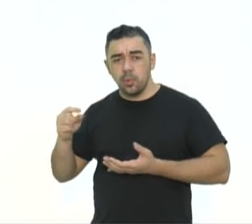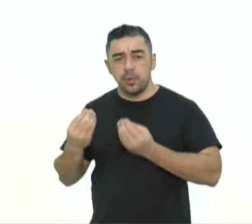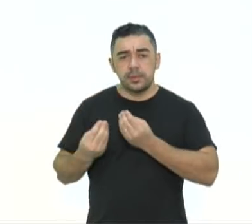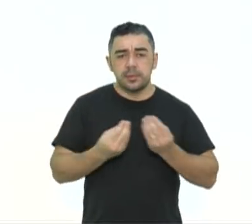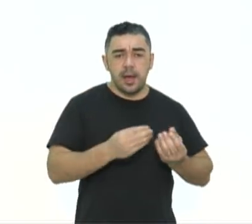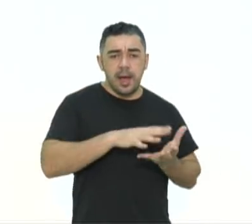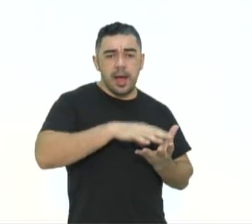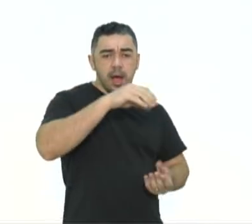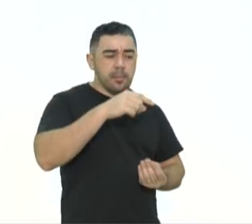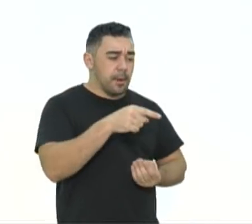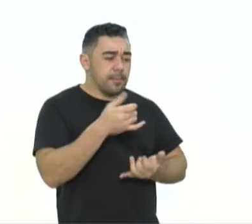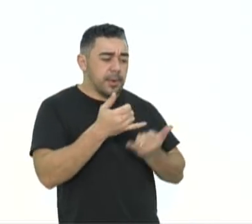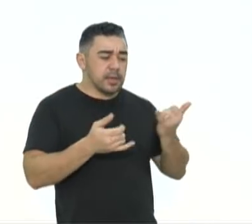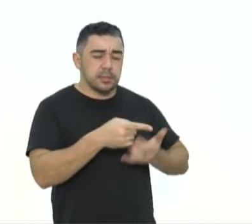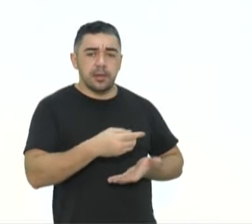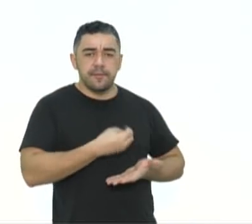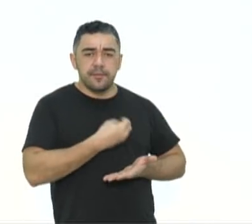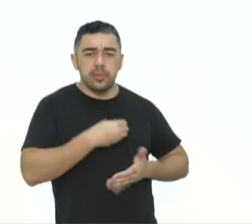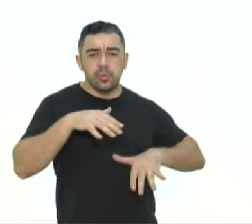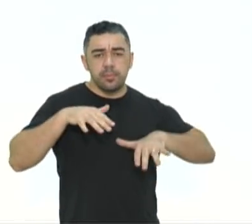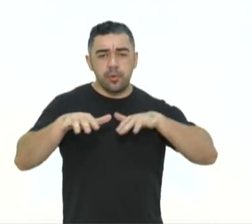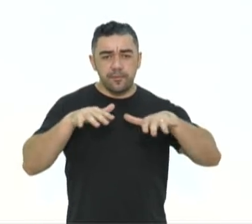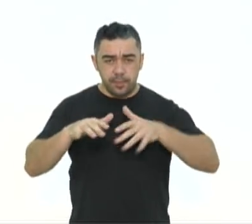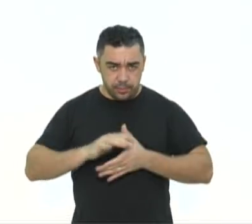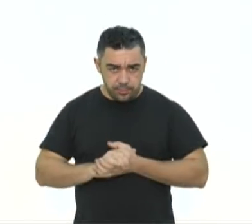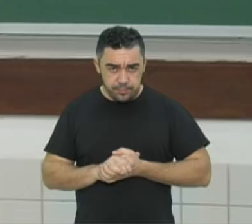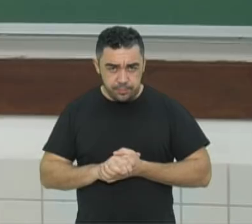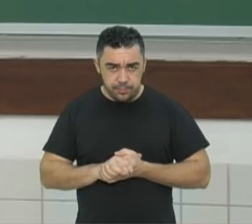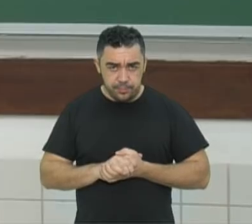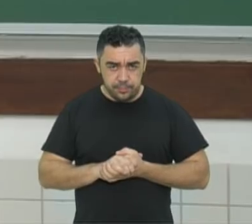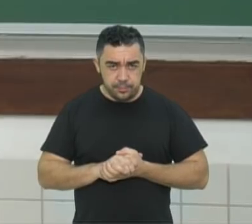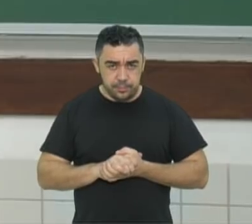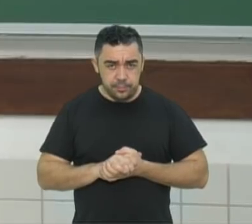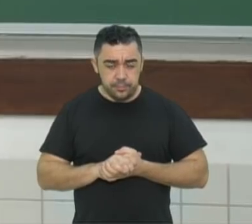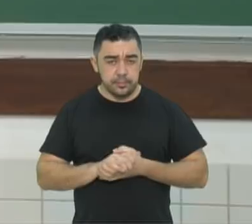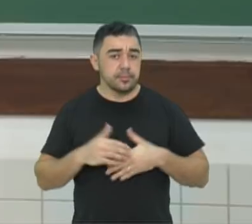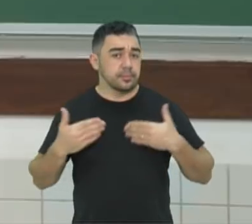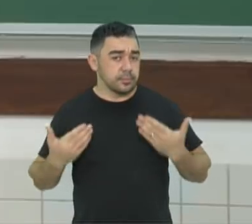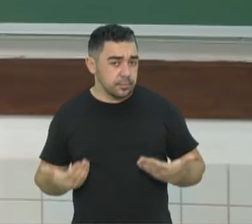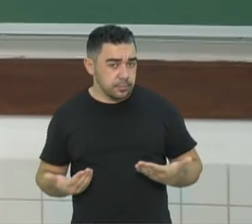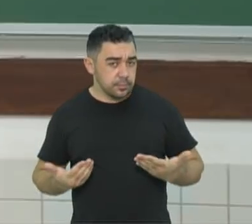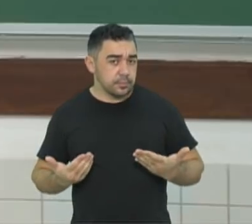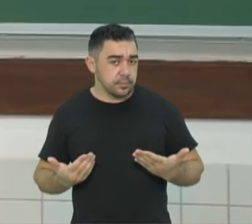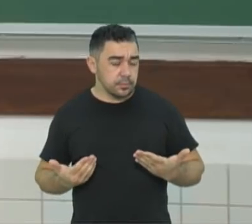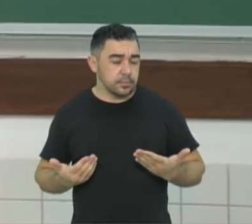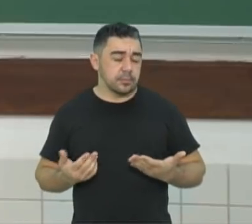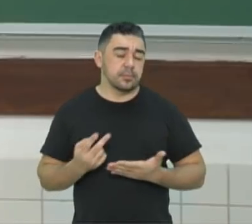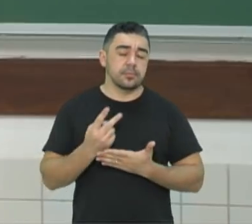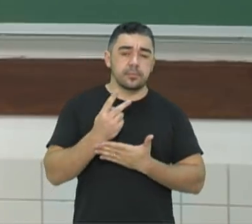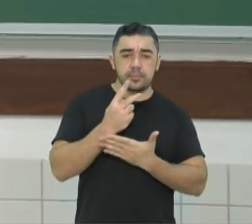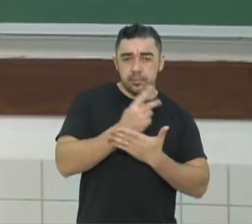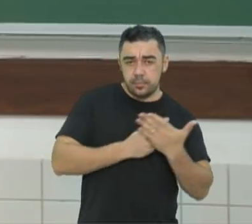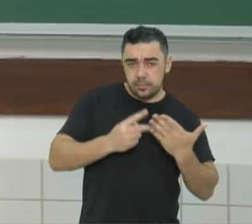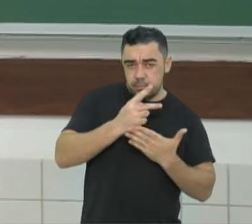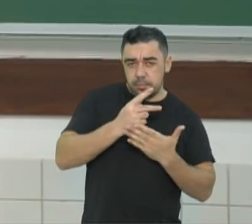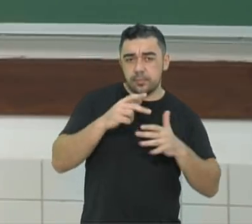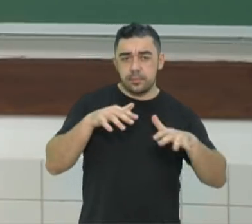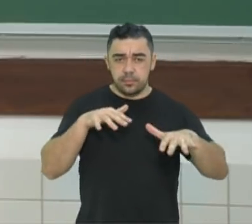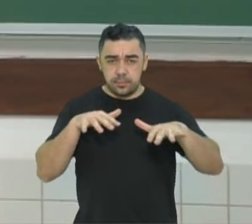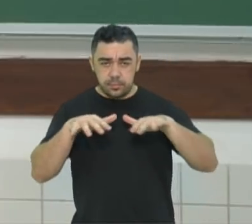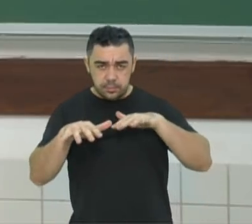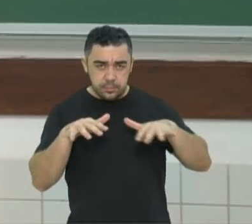alma, aparência de vida, movimento. Então, para que no conceito das